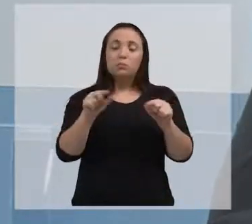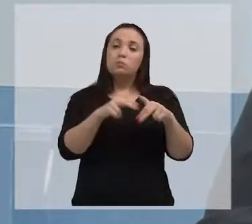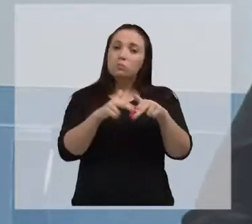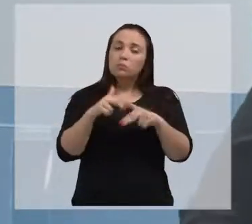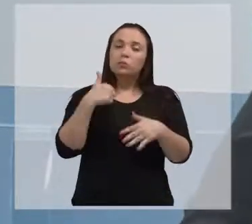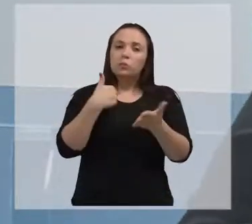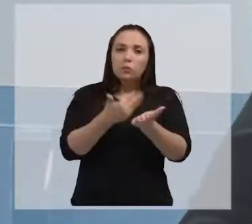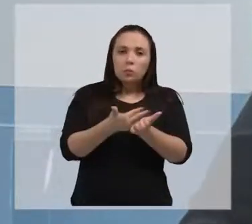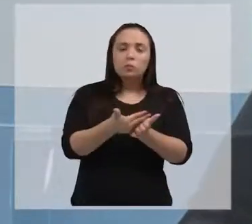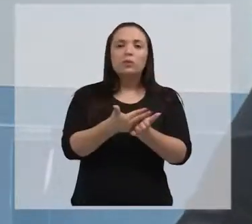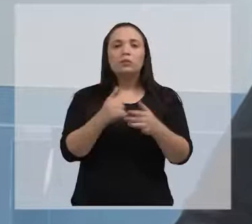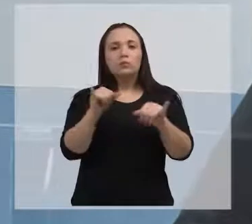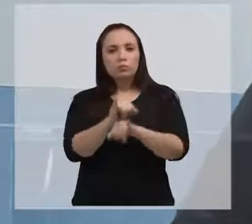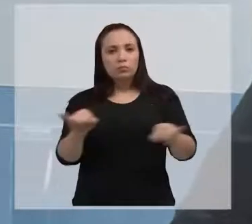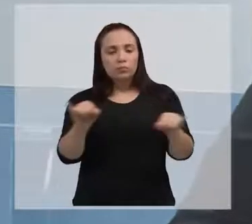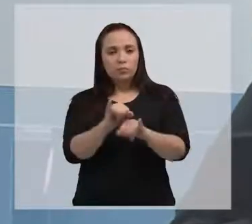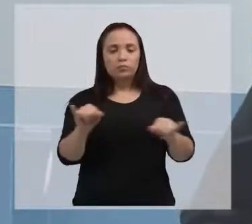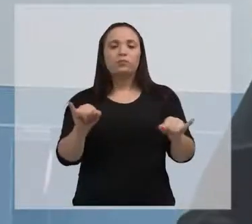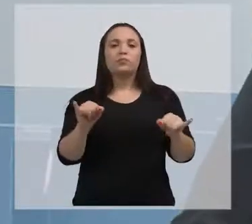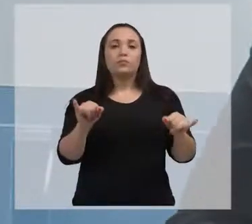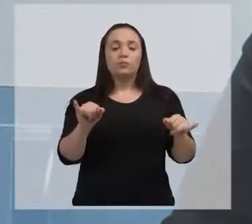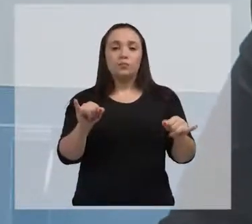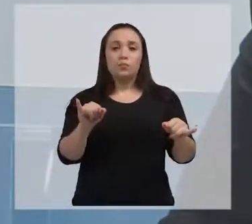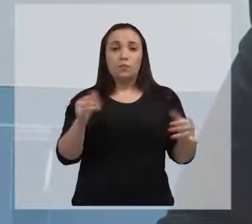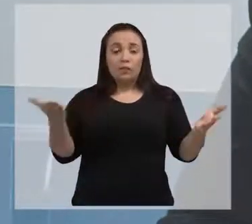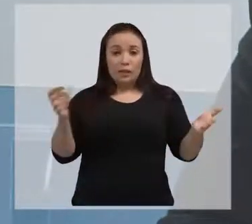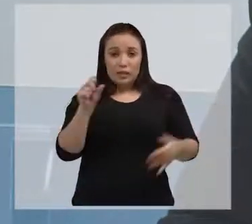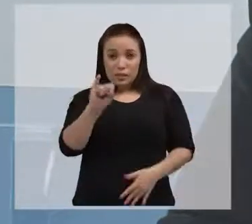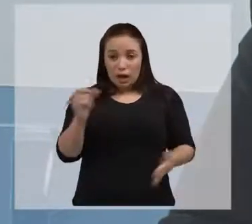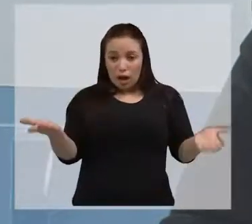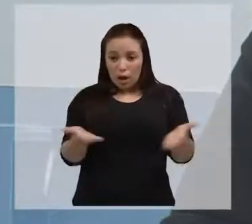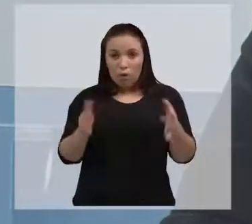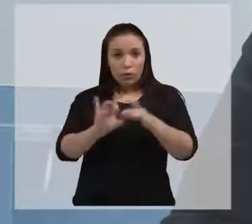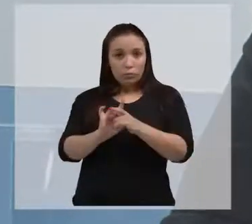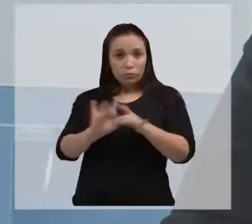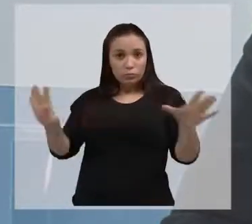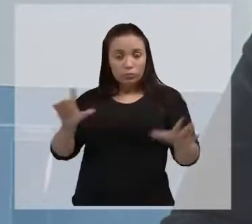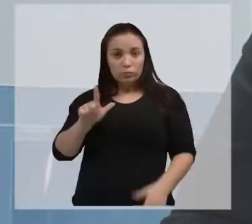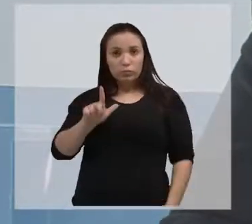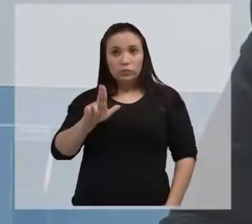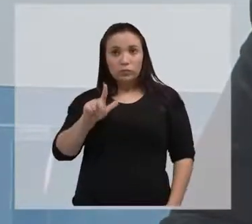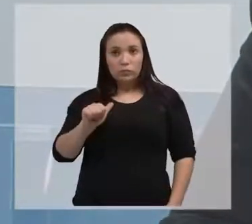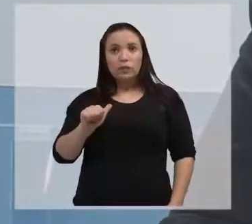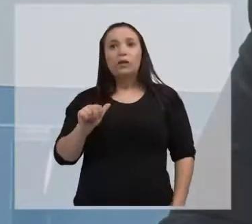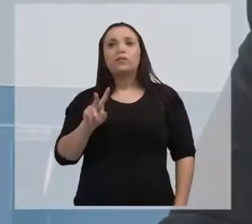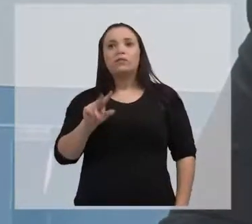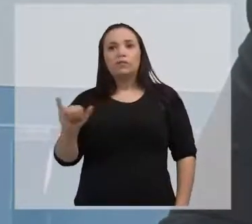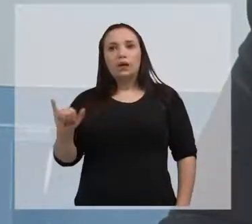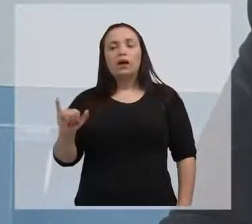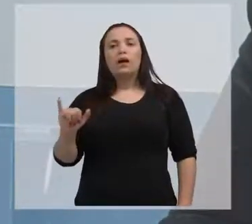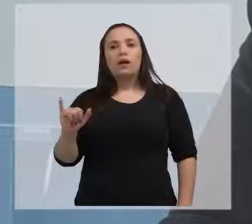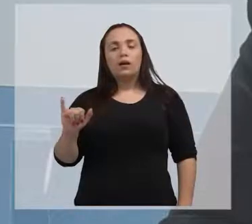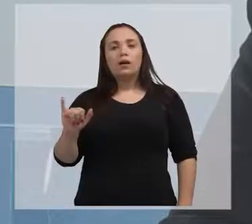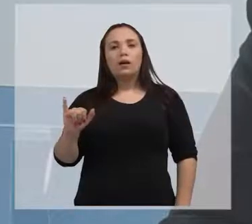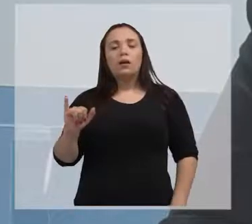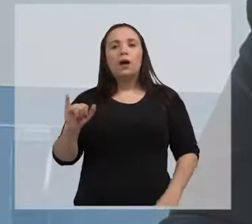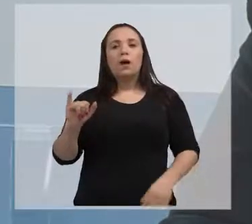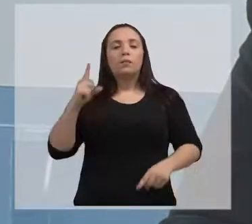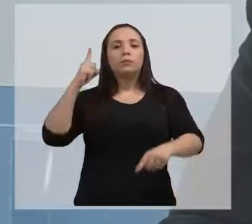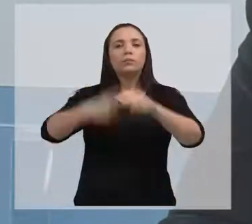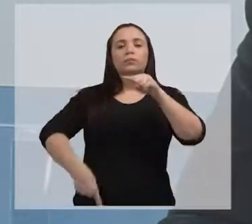iniciar o programa agora, porque para soltar o Lula hoje imediatamente, terão que acabar com a prisão em segunda instância.